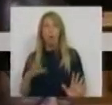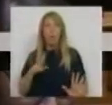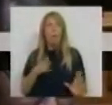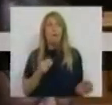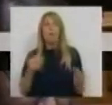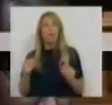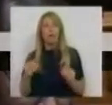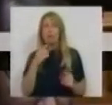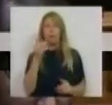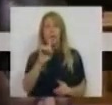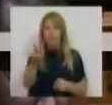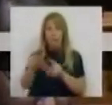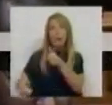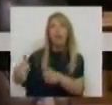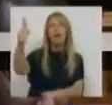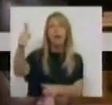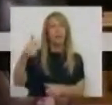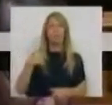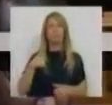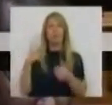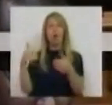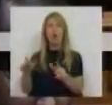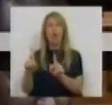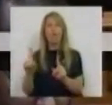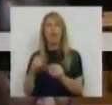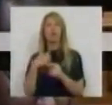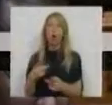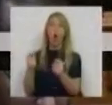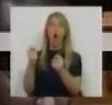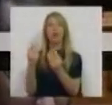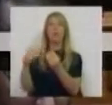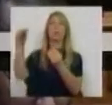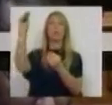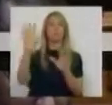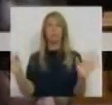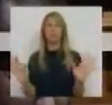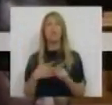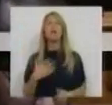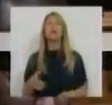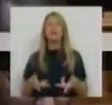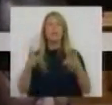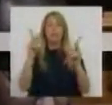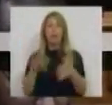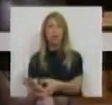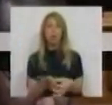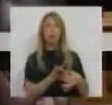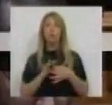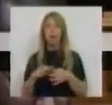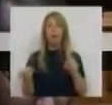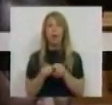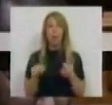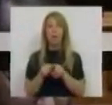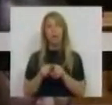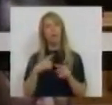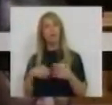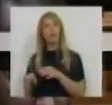ganhar porque nós não vamos deixar que o ódio impere. Liberdade, solidariedade, igualdade e fraternidade.